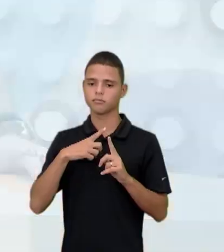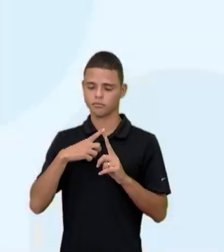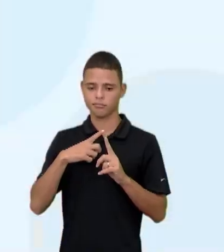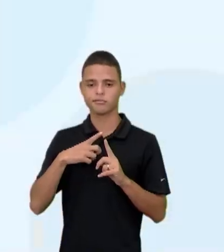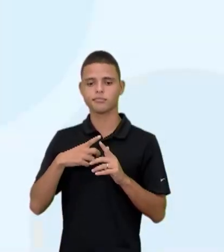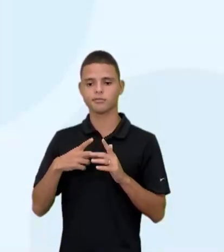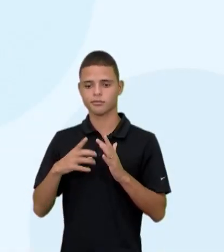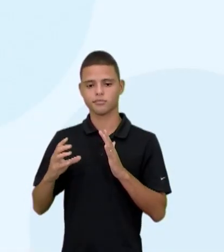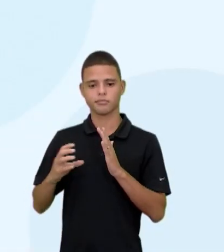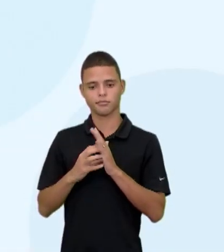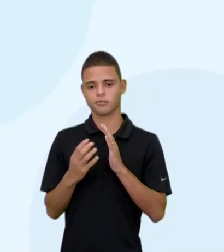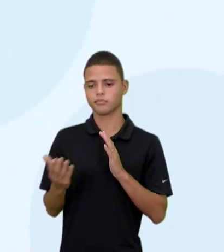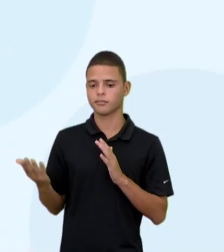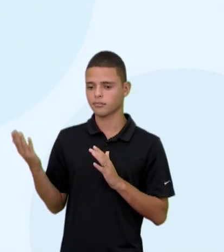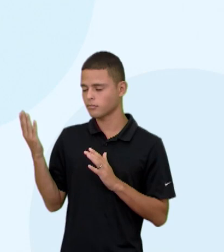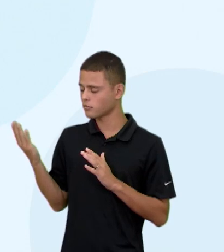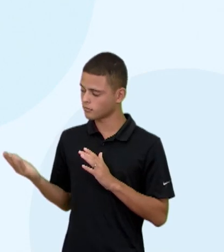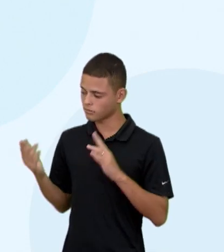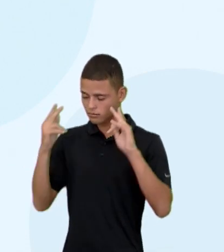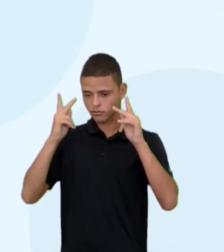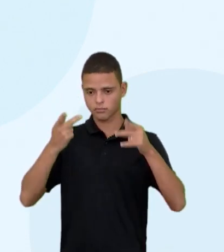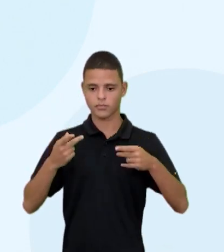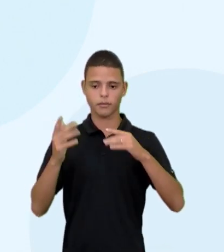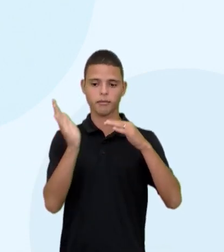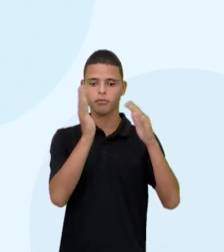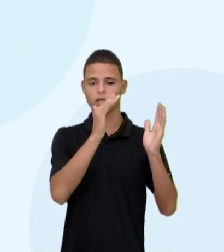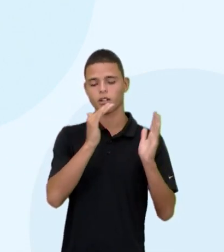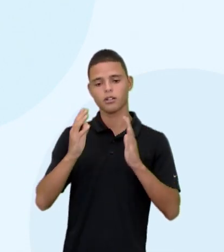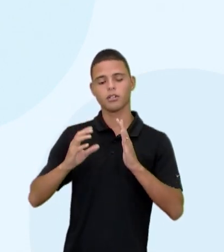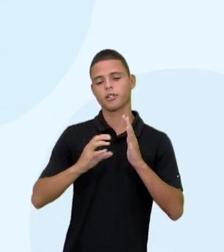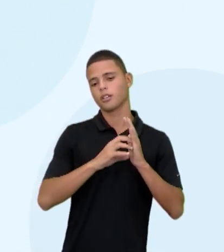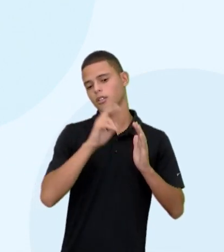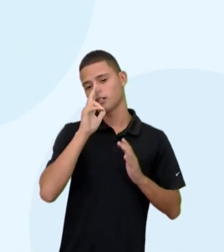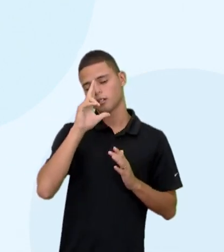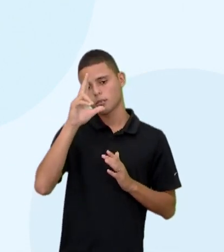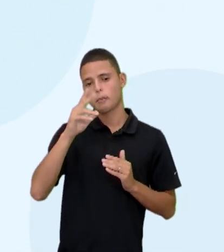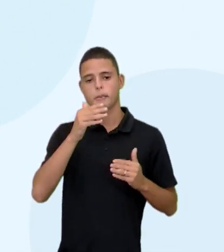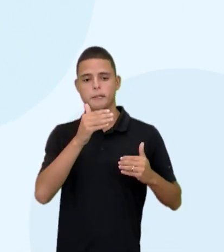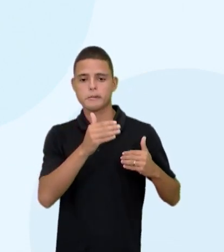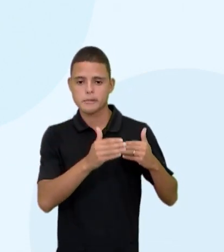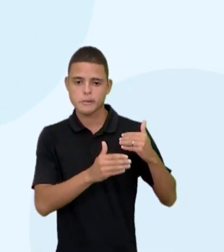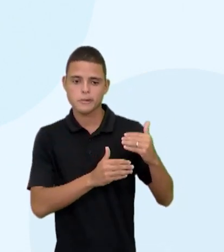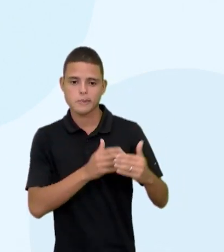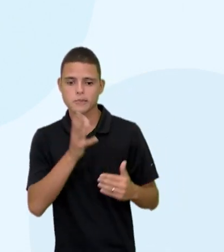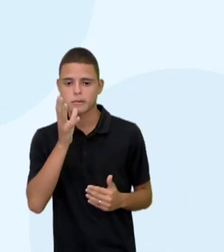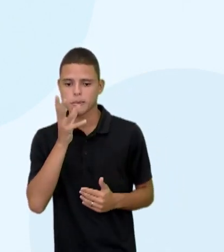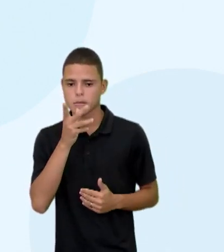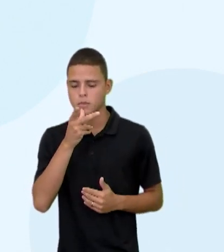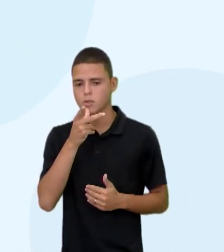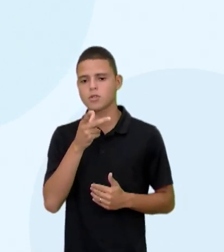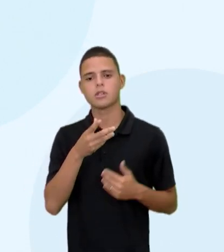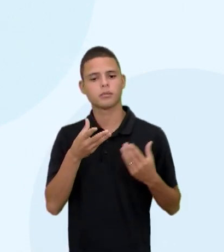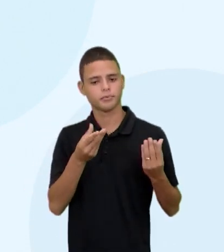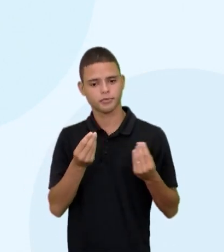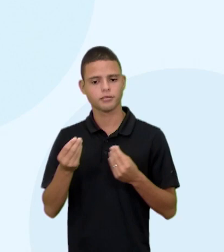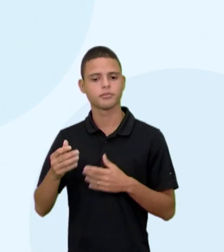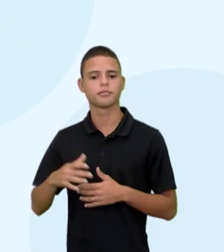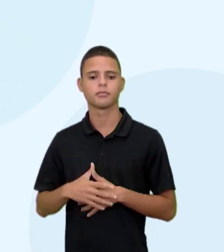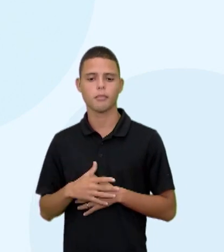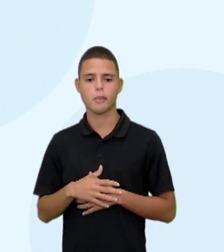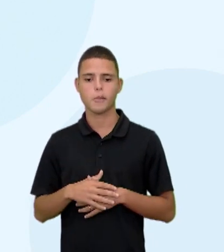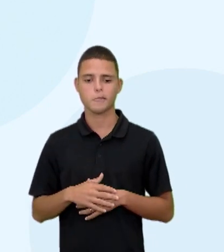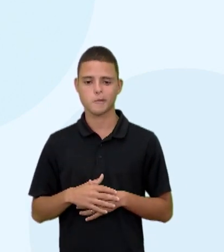ser humano na natureza. Então é um processo, né, que é um processo que levou aí um longo tempo. Ó, de novo a imagem para